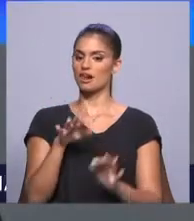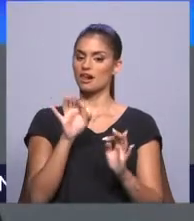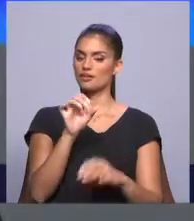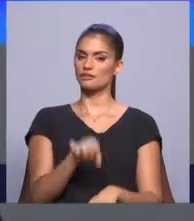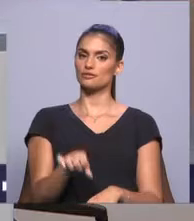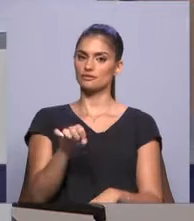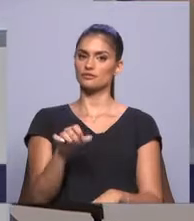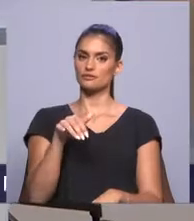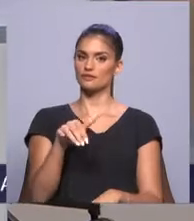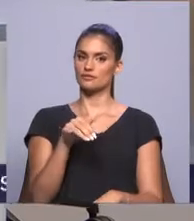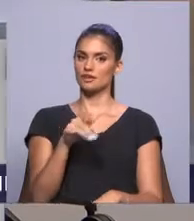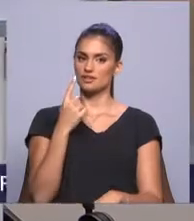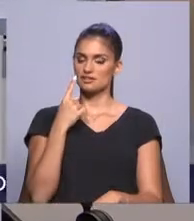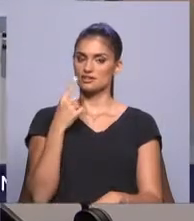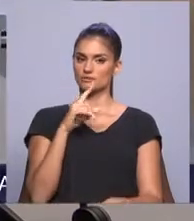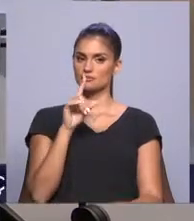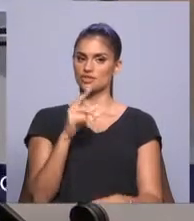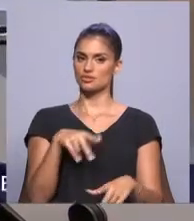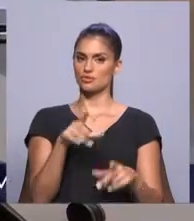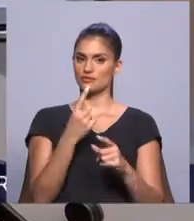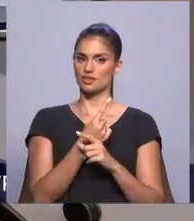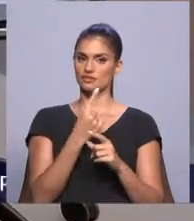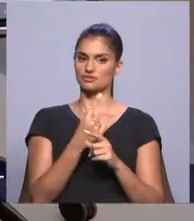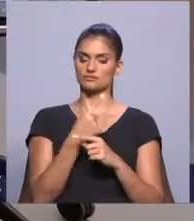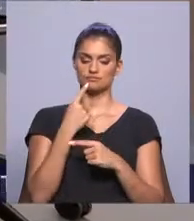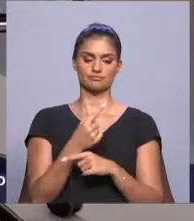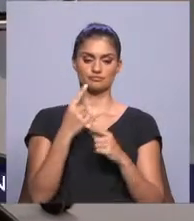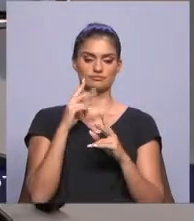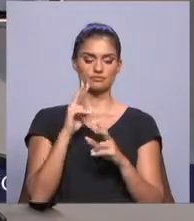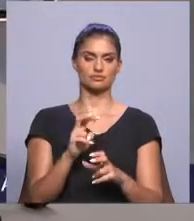tomar boa nota delas e também pelas novidades que nos trouxeste da exploração espacial.